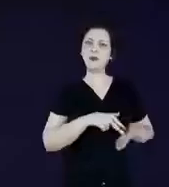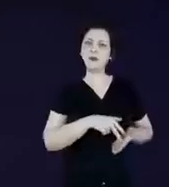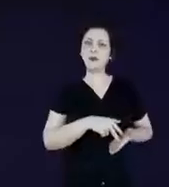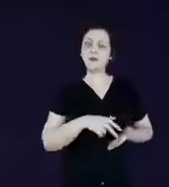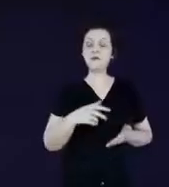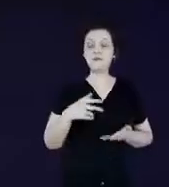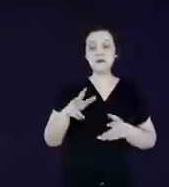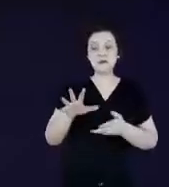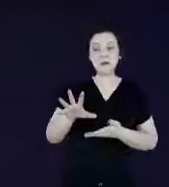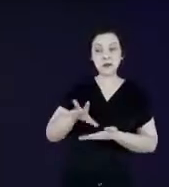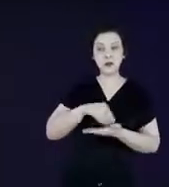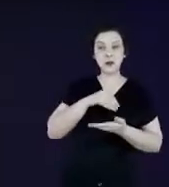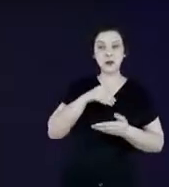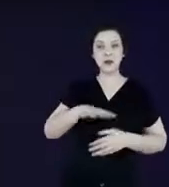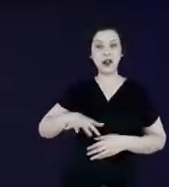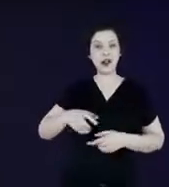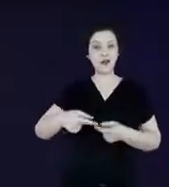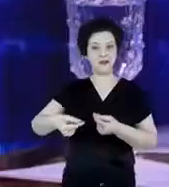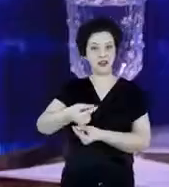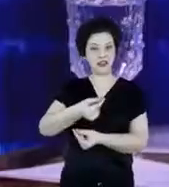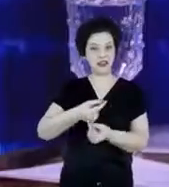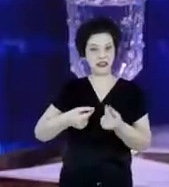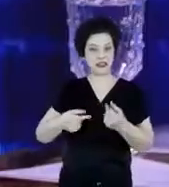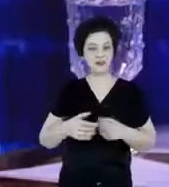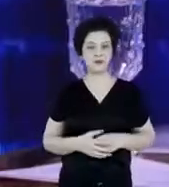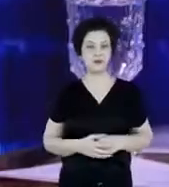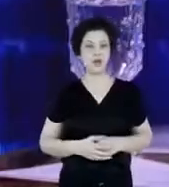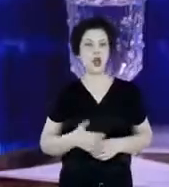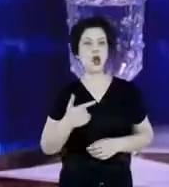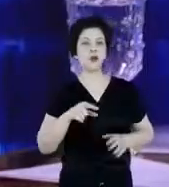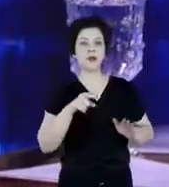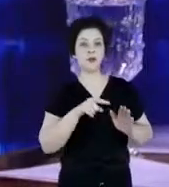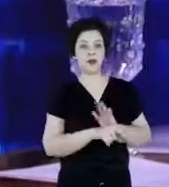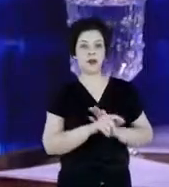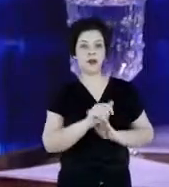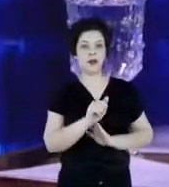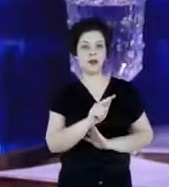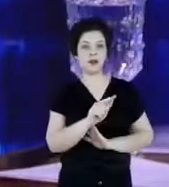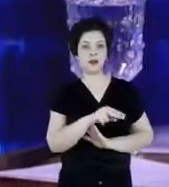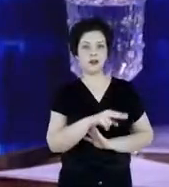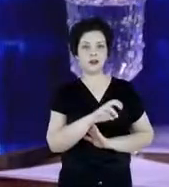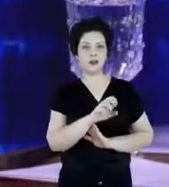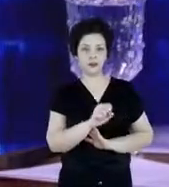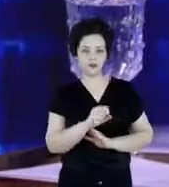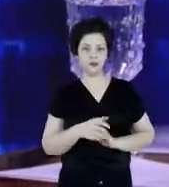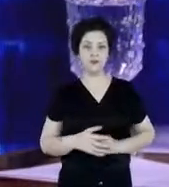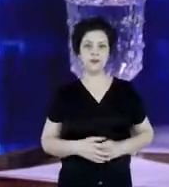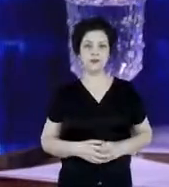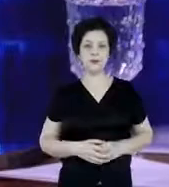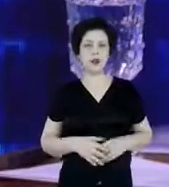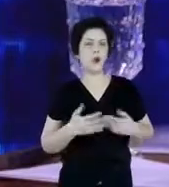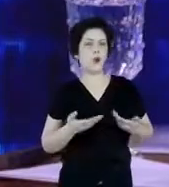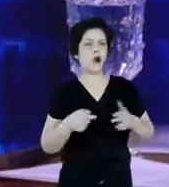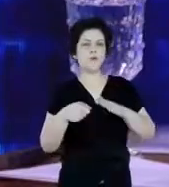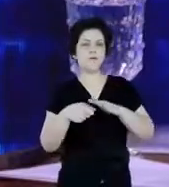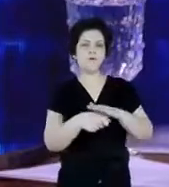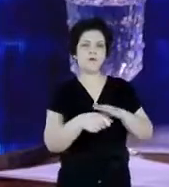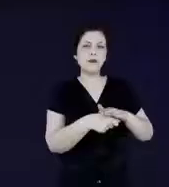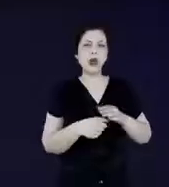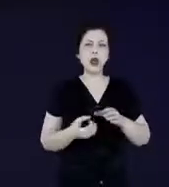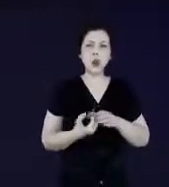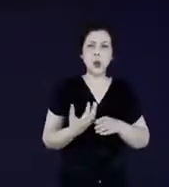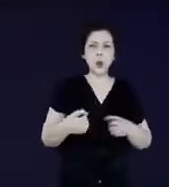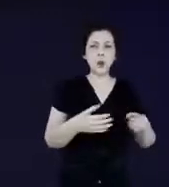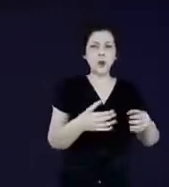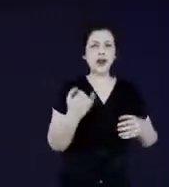mercado financeiro para isso. Mais uma pergunta aqui para Agnes. Agnes, quais investimentos em inovação são essenciais